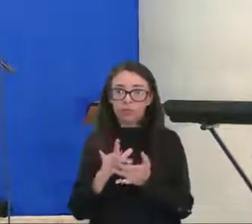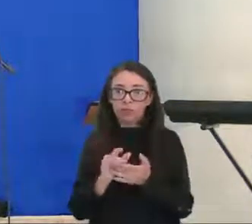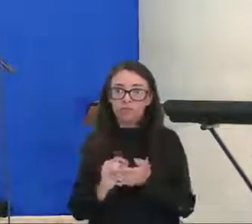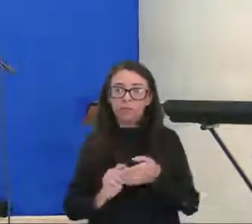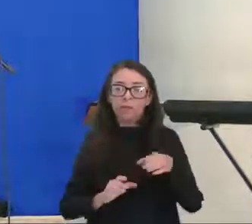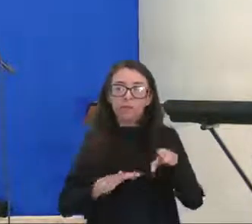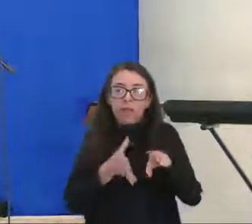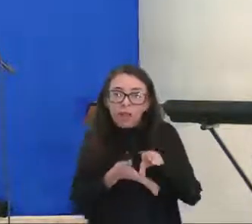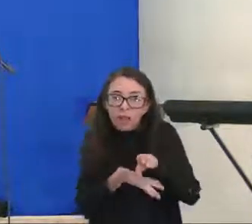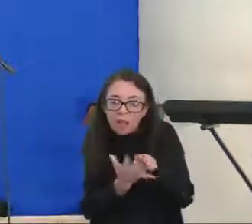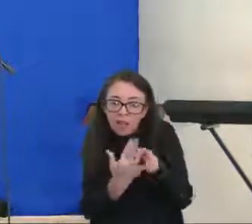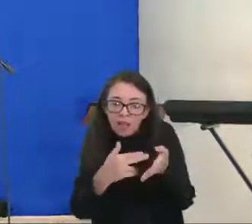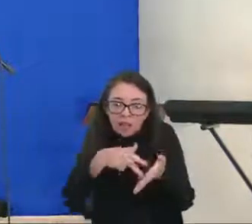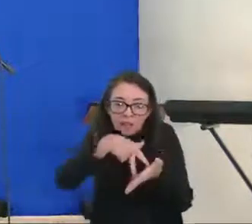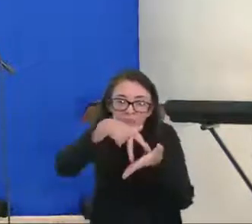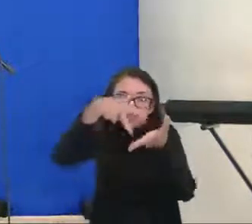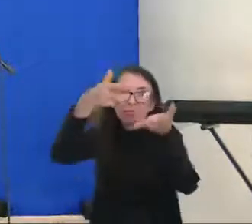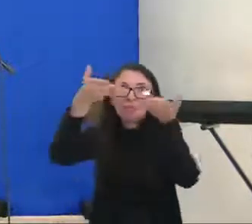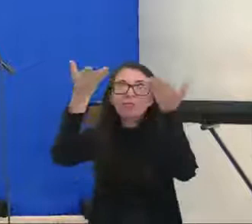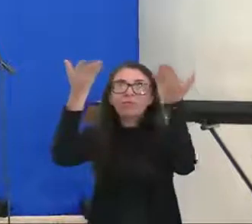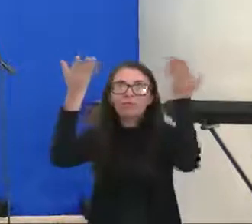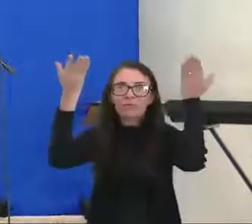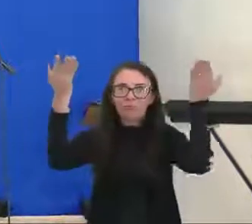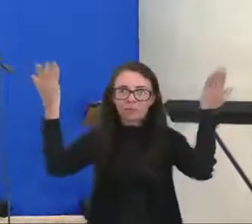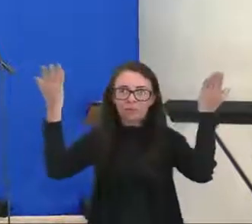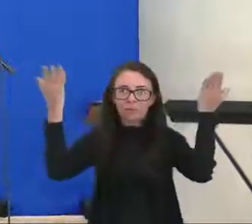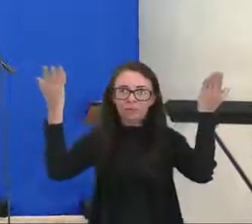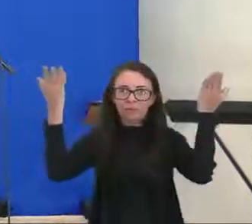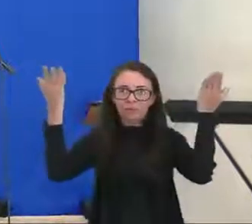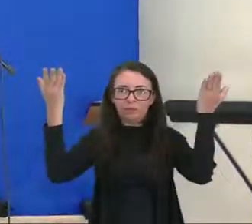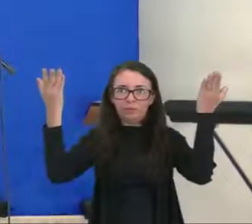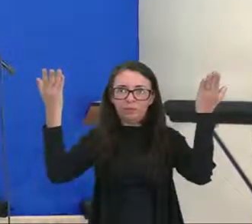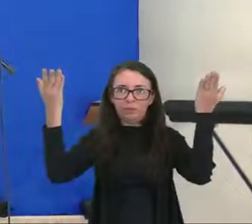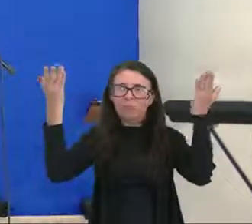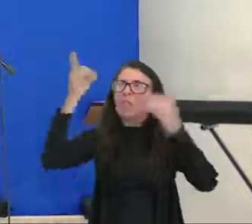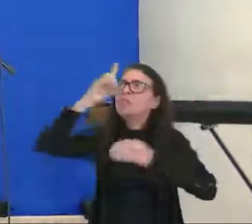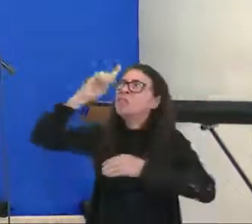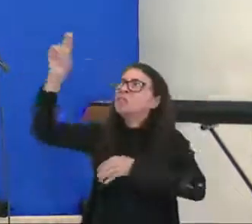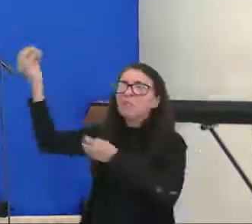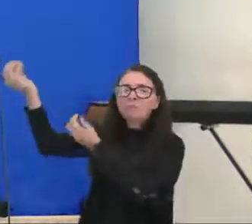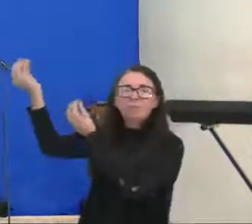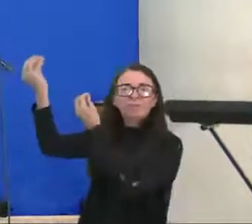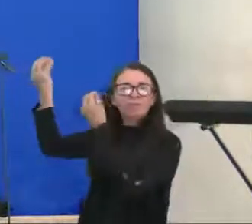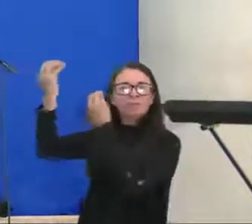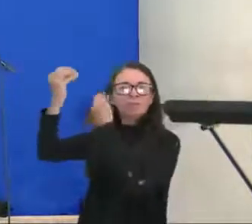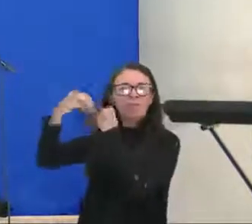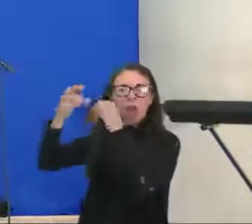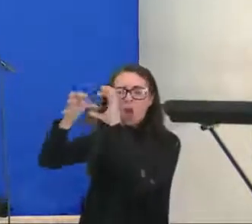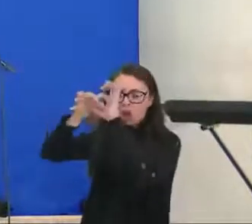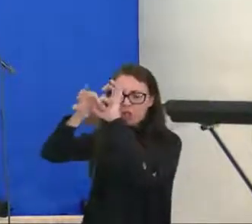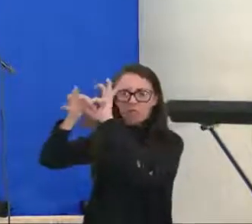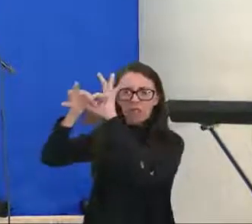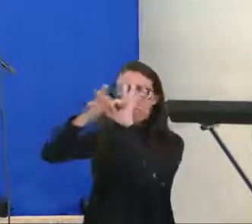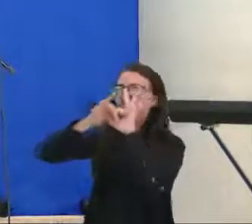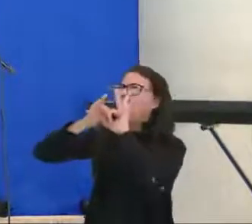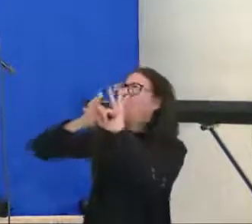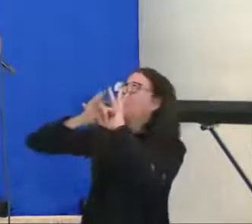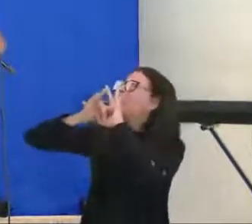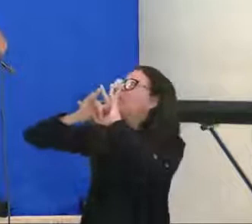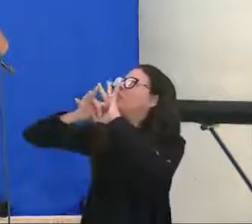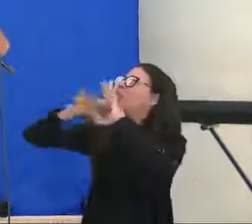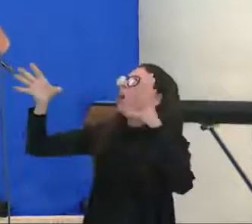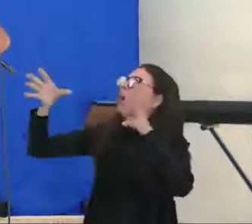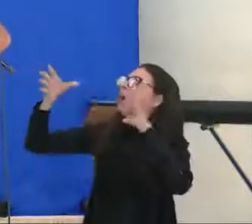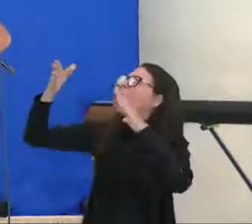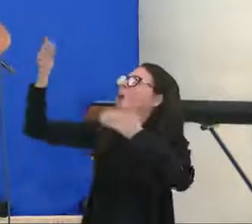Deus por Jesus. E Jesus falou que ele é necessário que ele fosse para que o Espírito